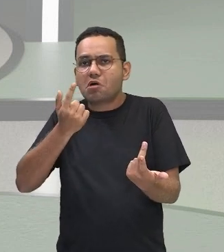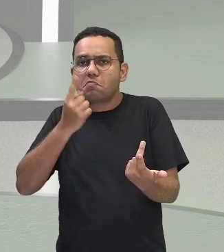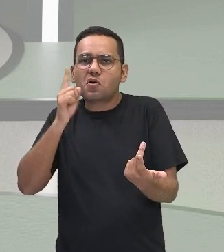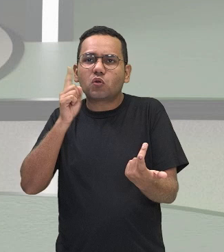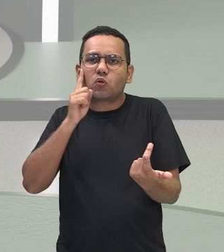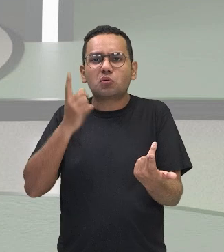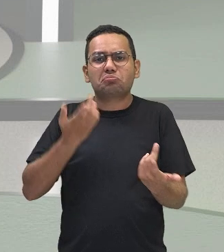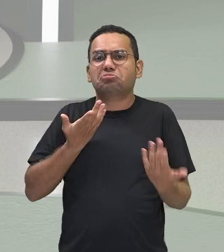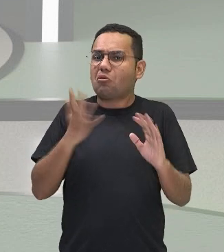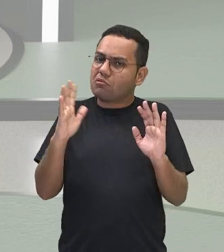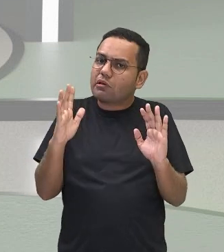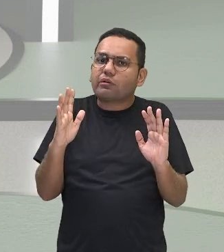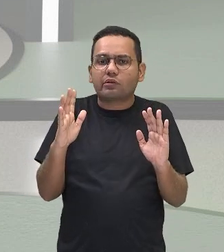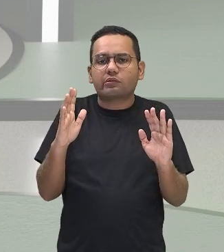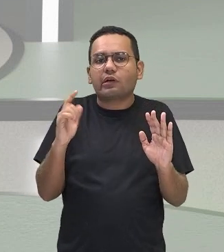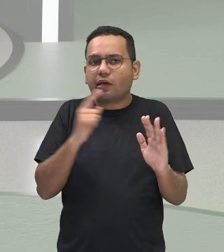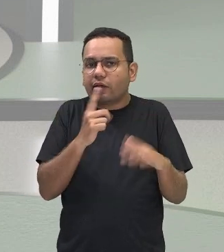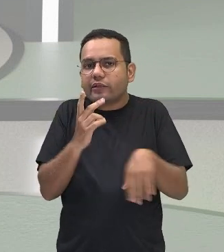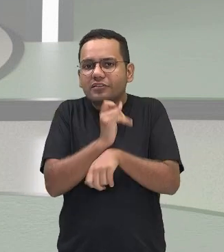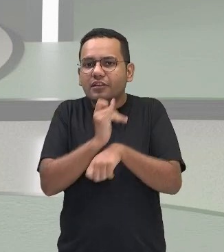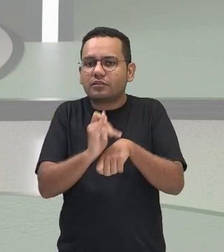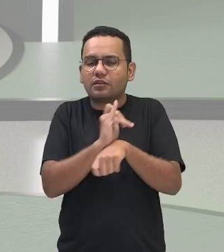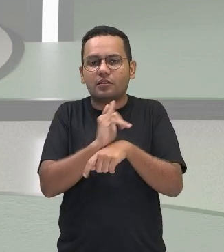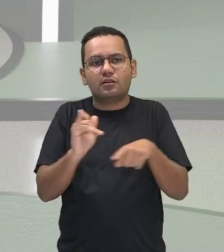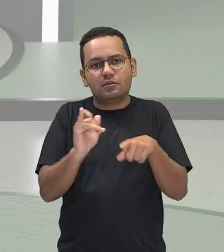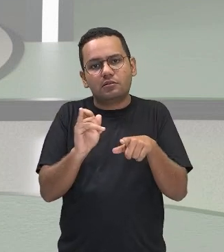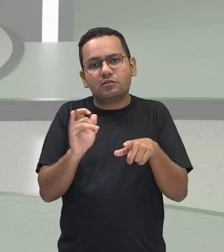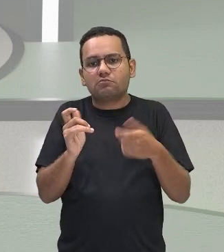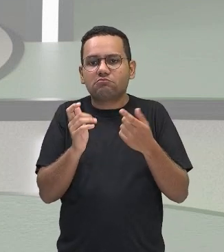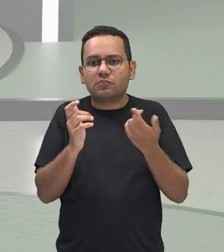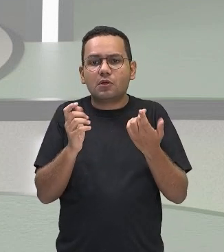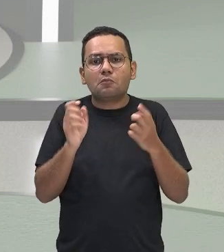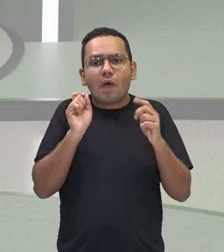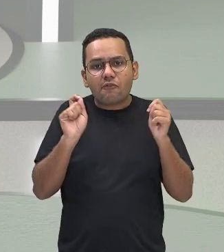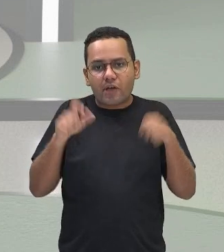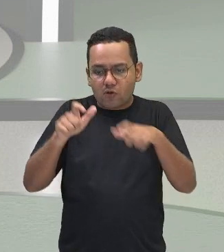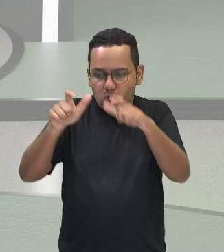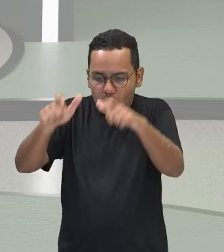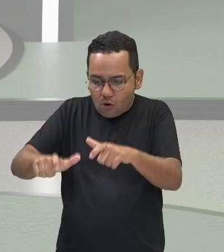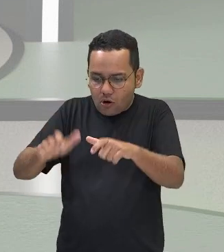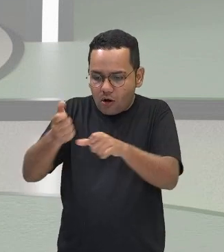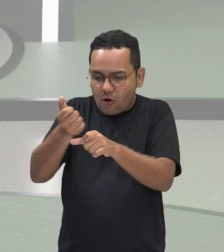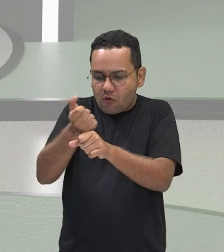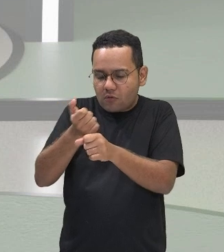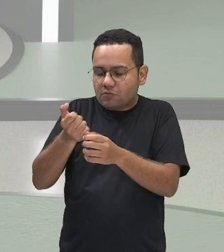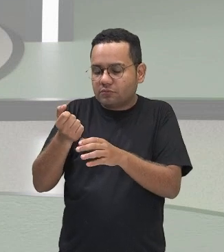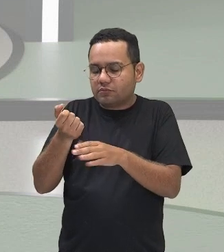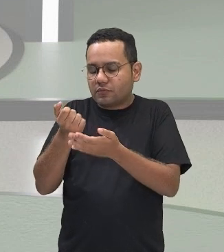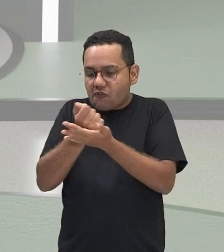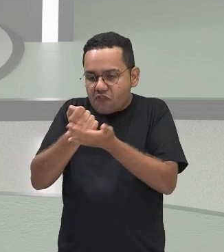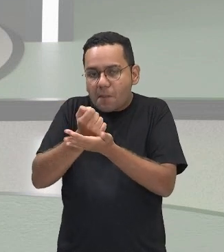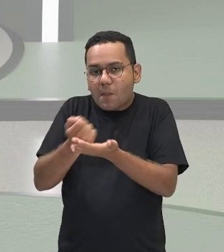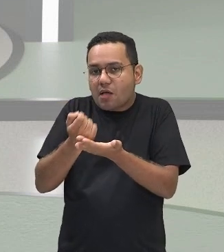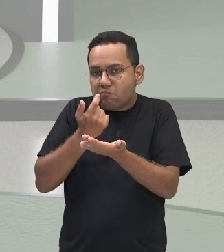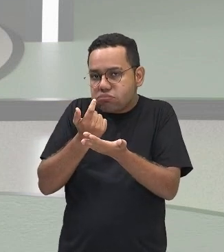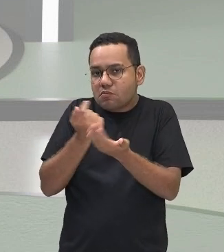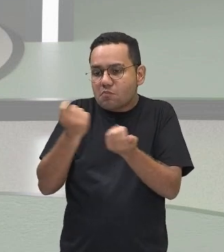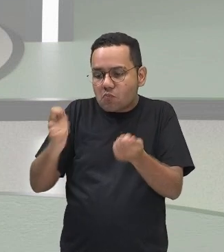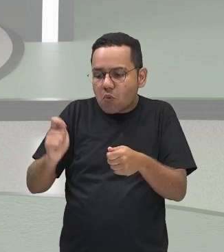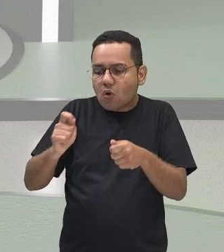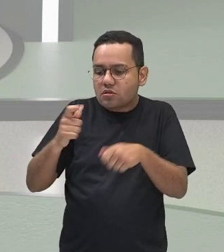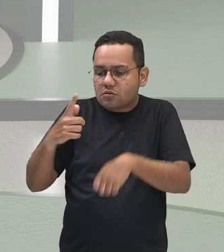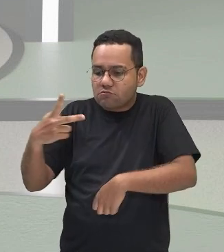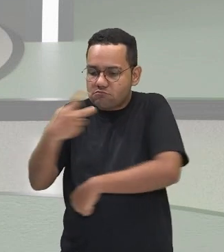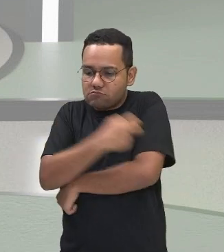Tem a opção de ir numa farmácia e tomar uma injeção de hormônio que vai também impedir a ocorrência